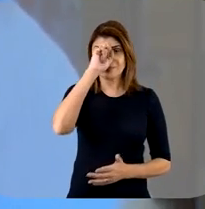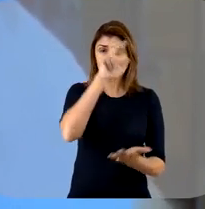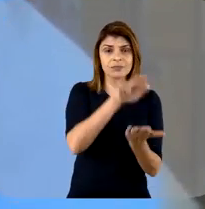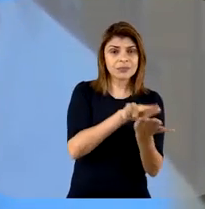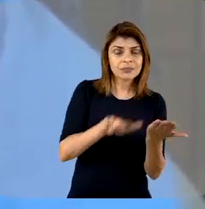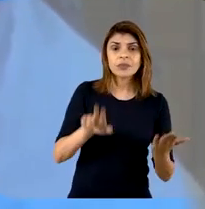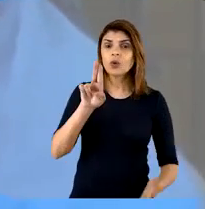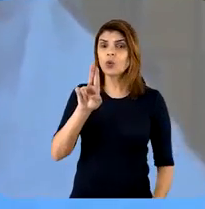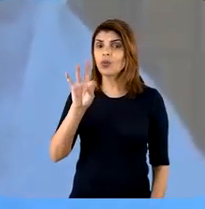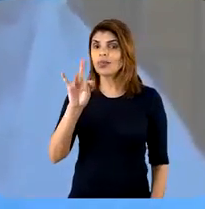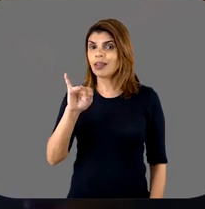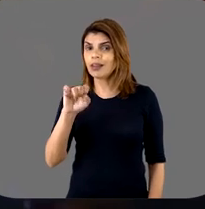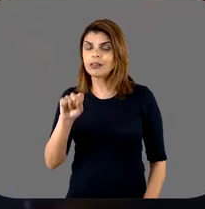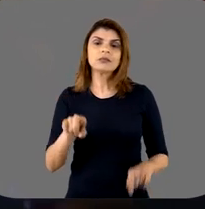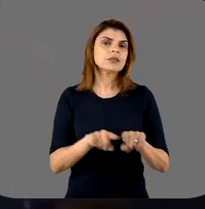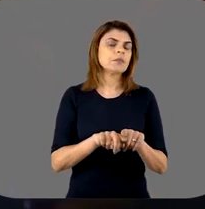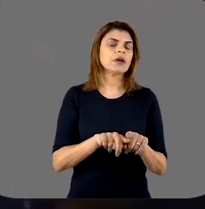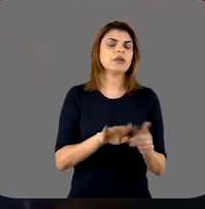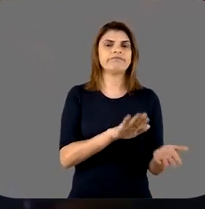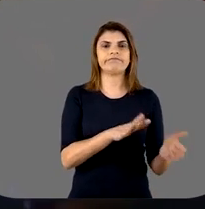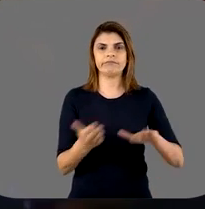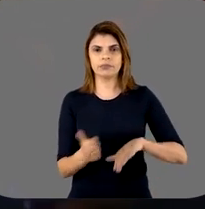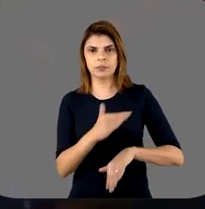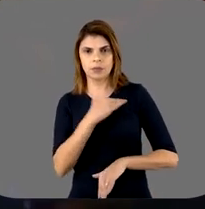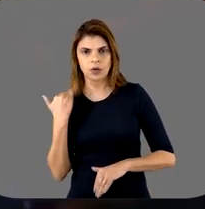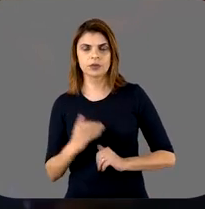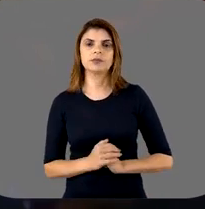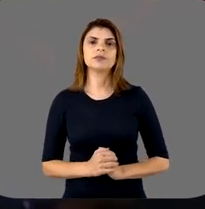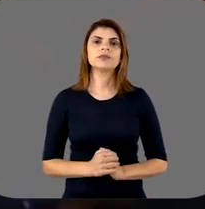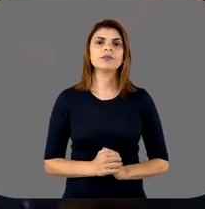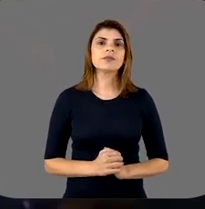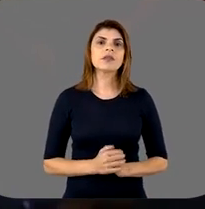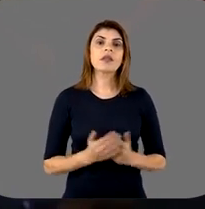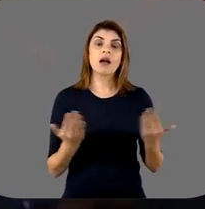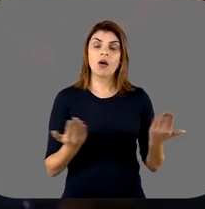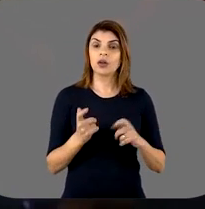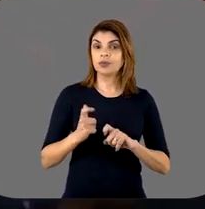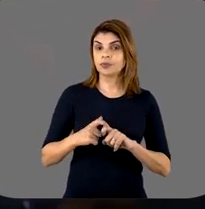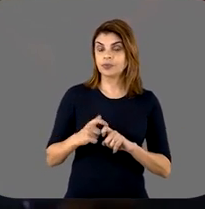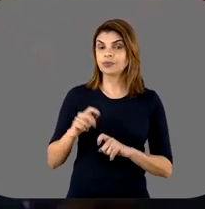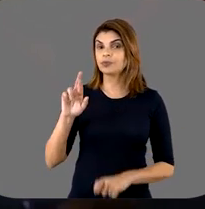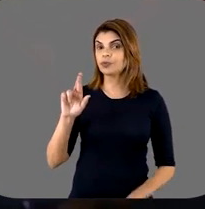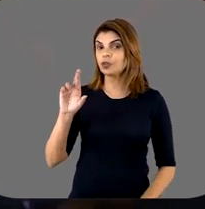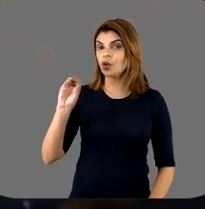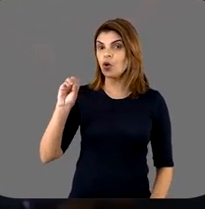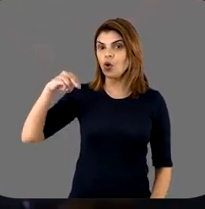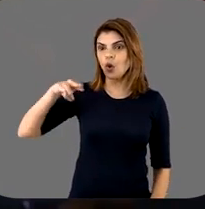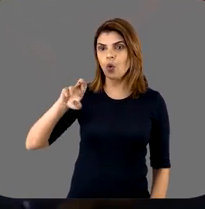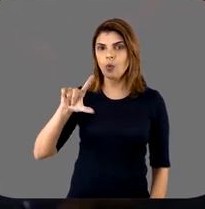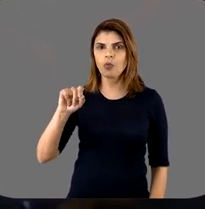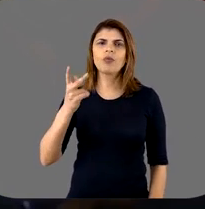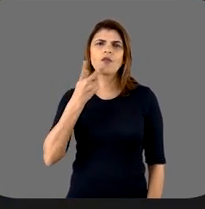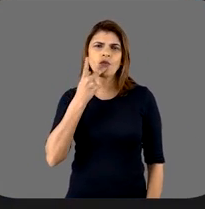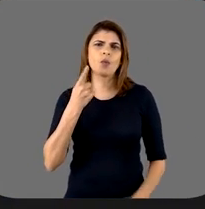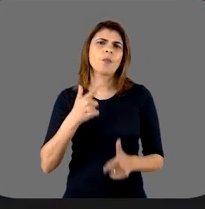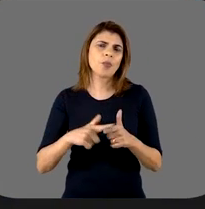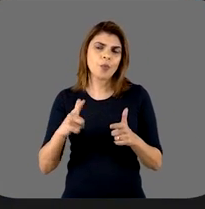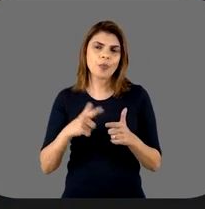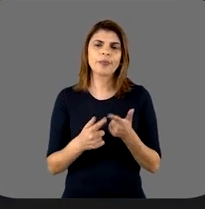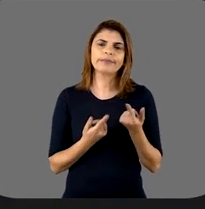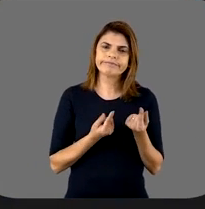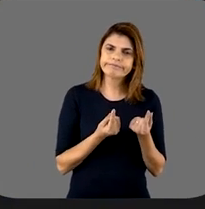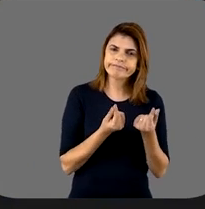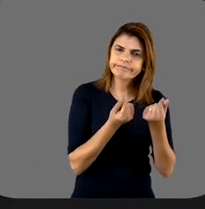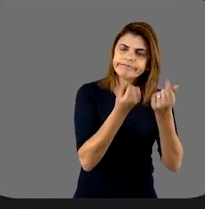mortes. E aí a gente tem, né, esse caso, o doutor Rômulo trouxe para a gente, né, o apontamento da questão de renda,